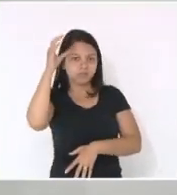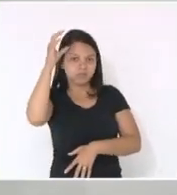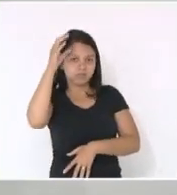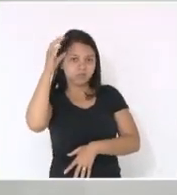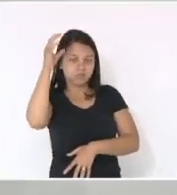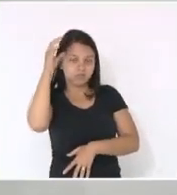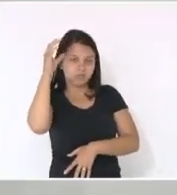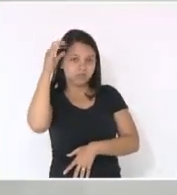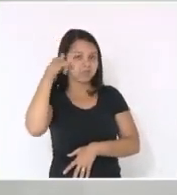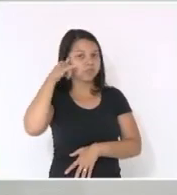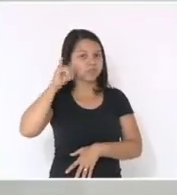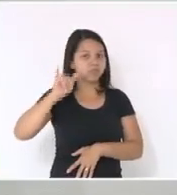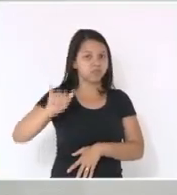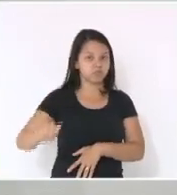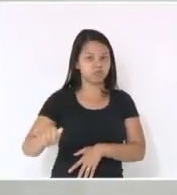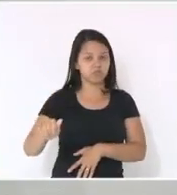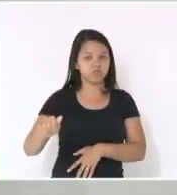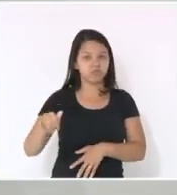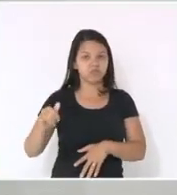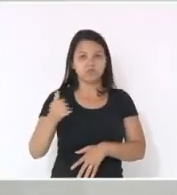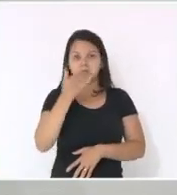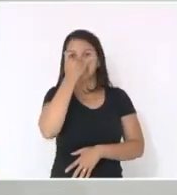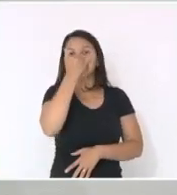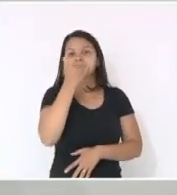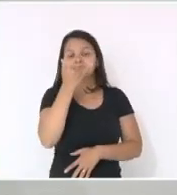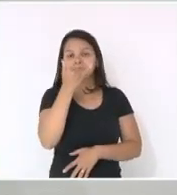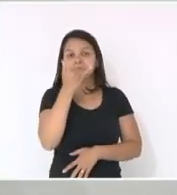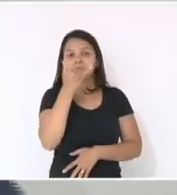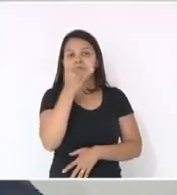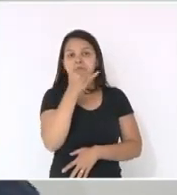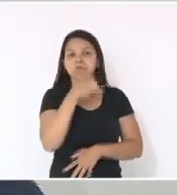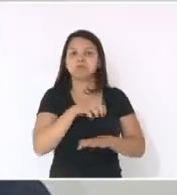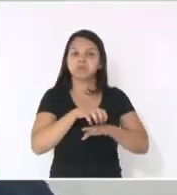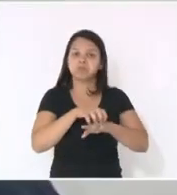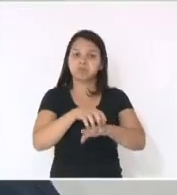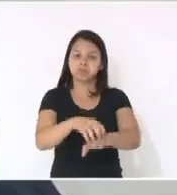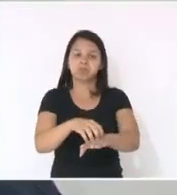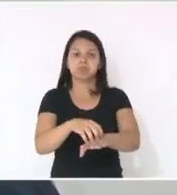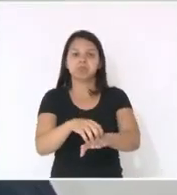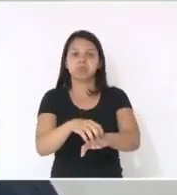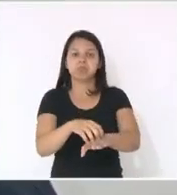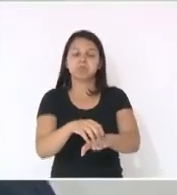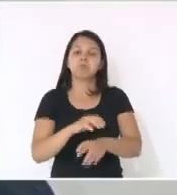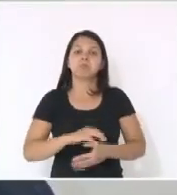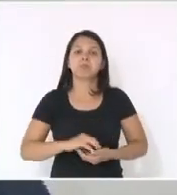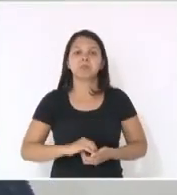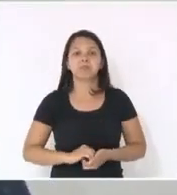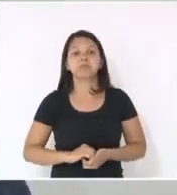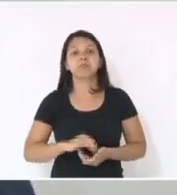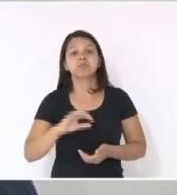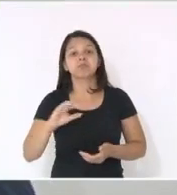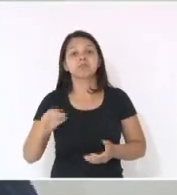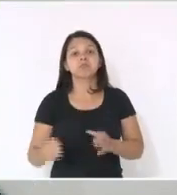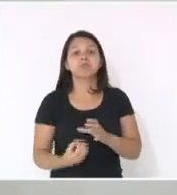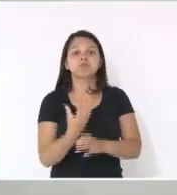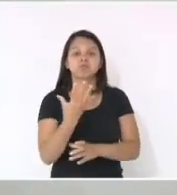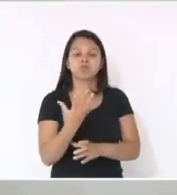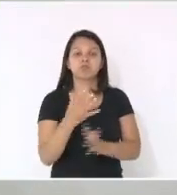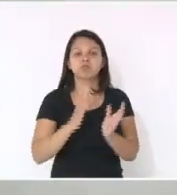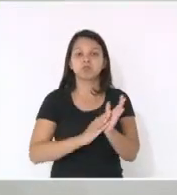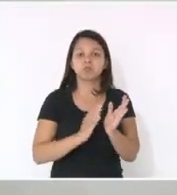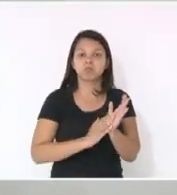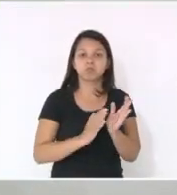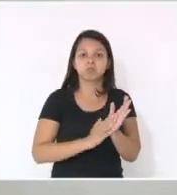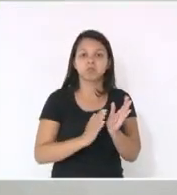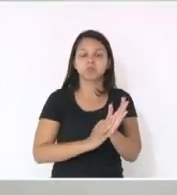de trânsito, e que surgiu exatamente de uma proposta de chamar a atenção da sociedade para o alto